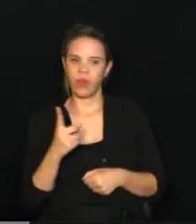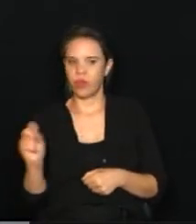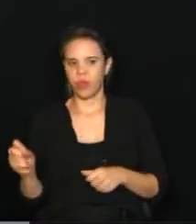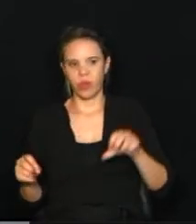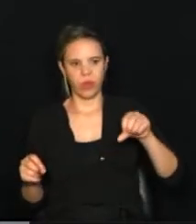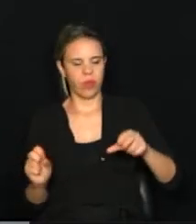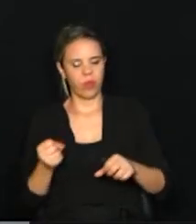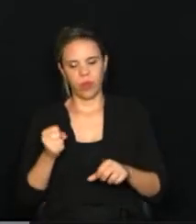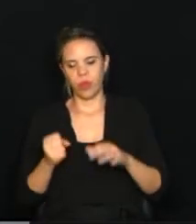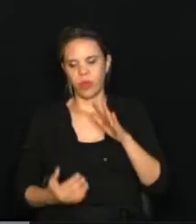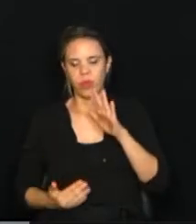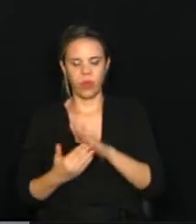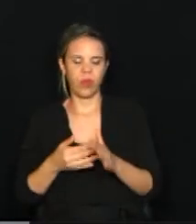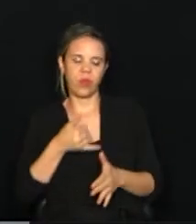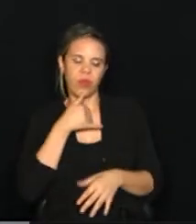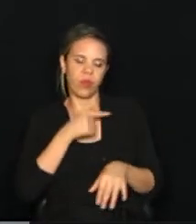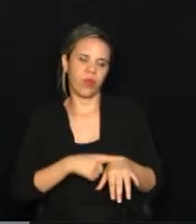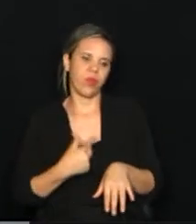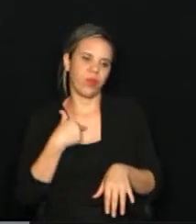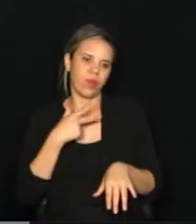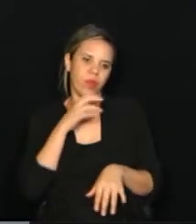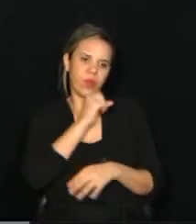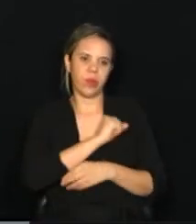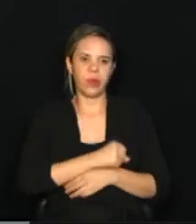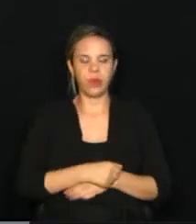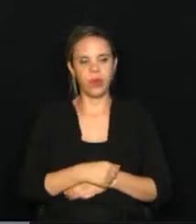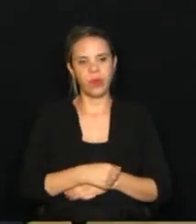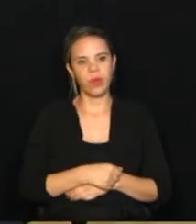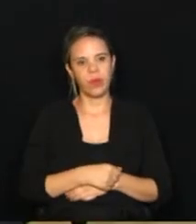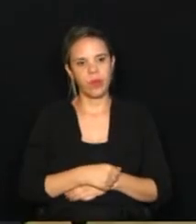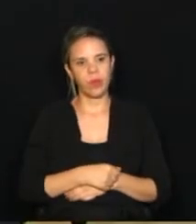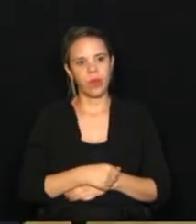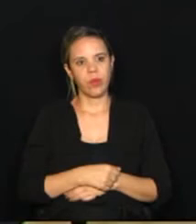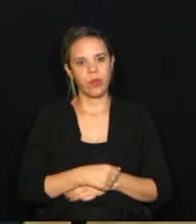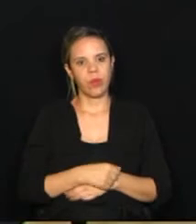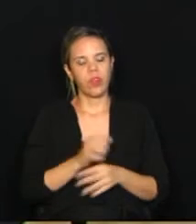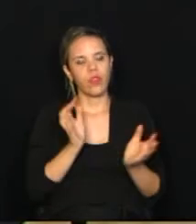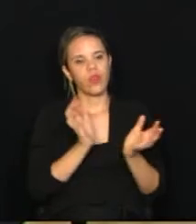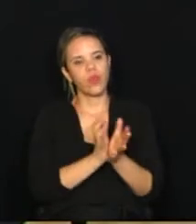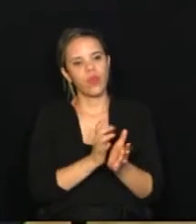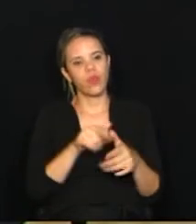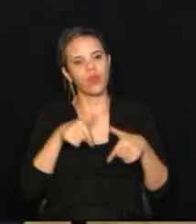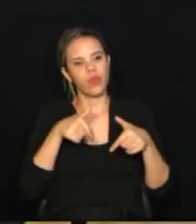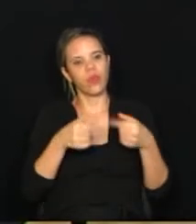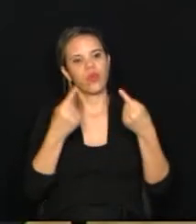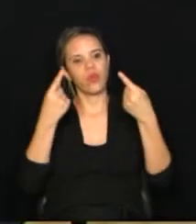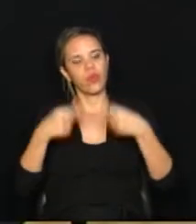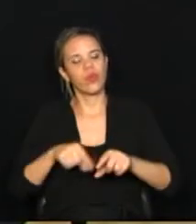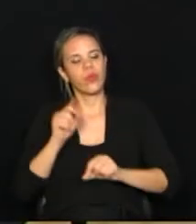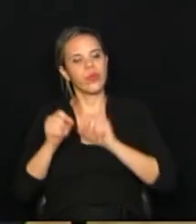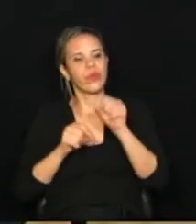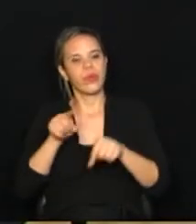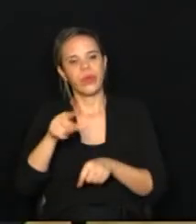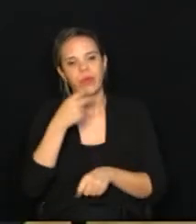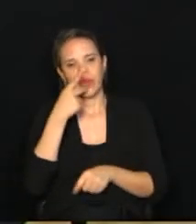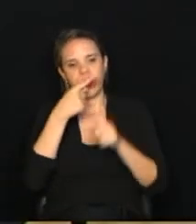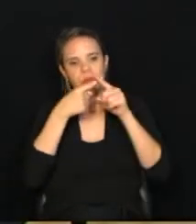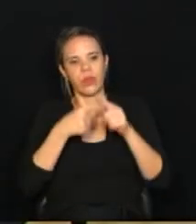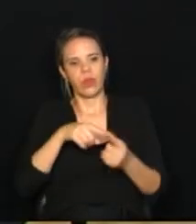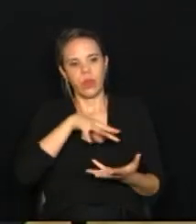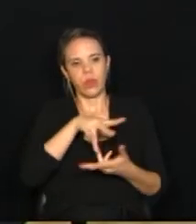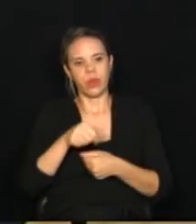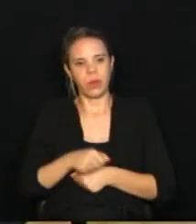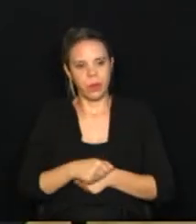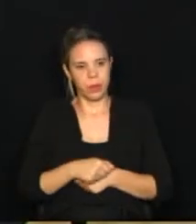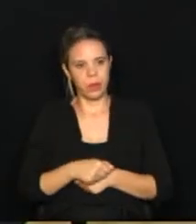só 8 anos mesmo, infelizmente. Passou muito rápido. E esses jogos, vocês atuam contra quem? Quando você fala que é campeão